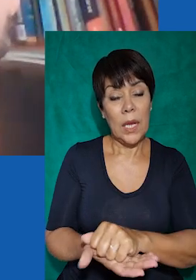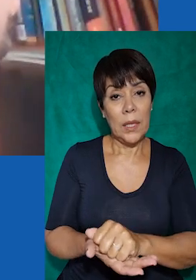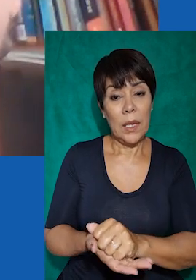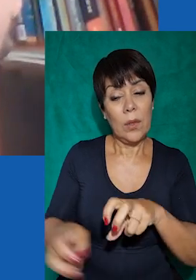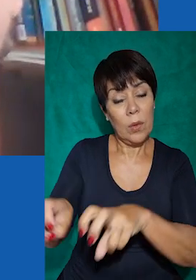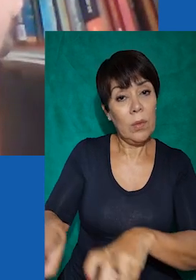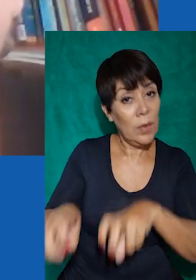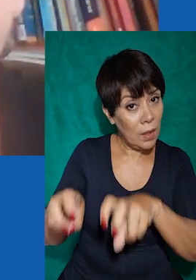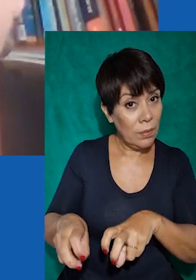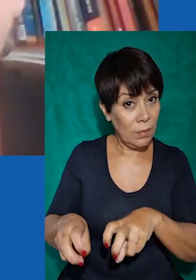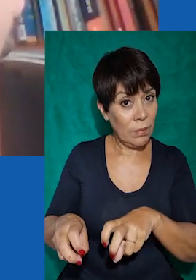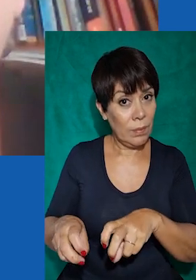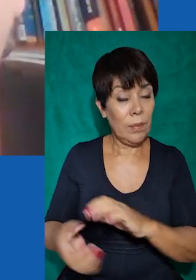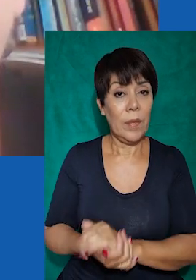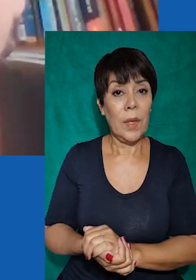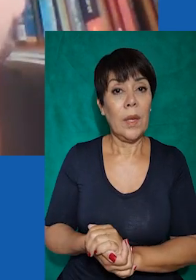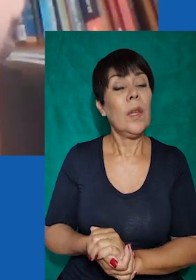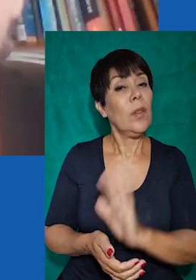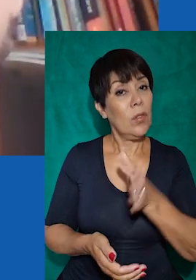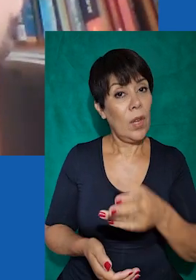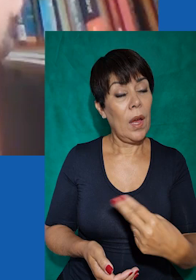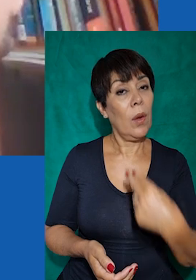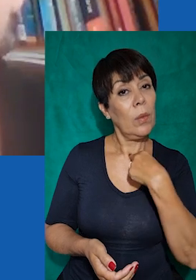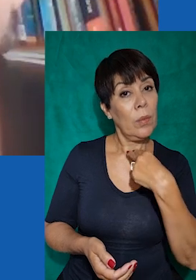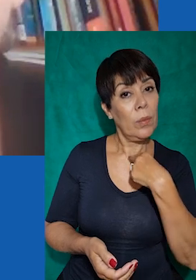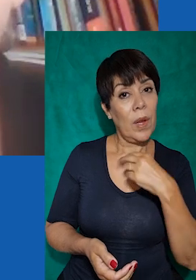rurais, né, que ocupavam